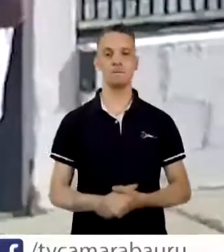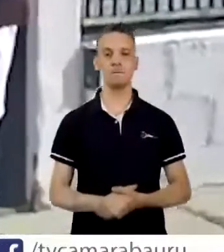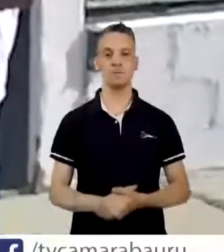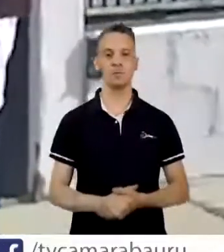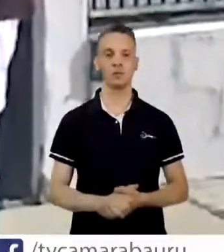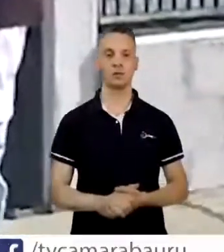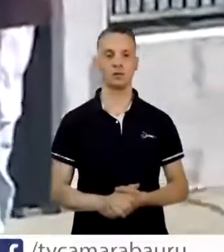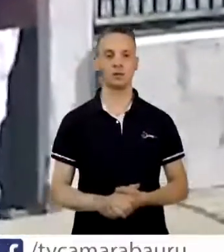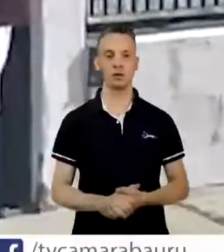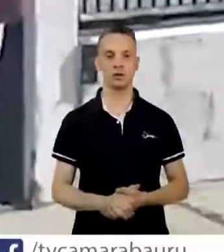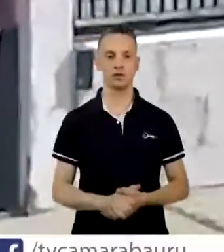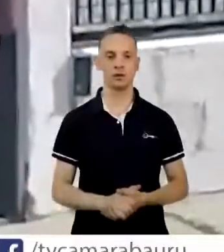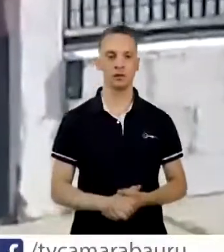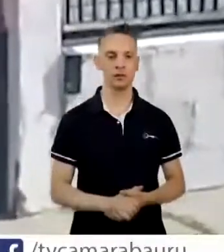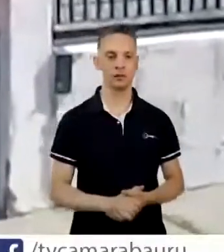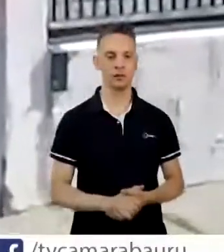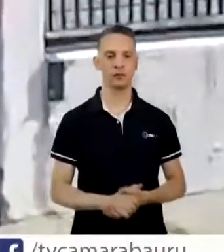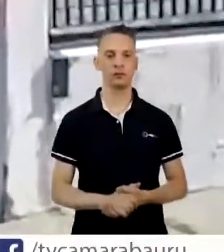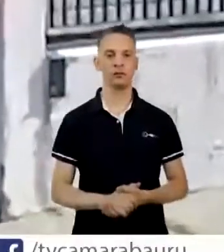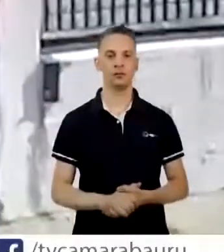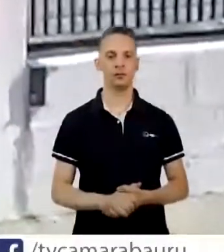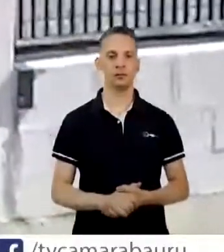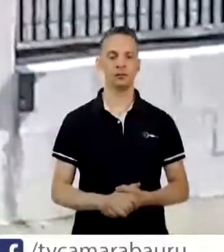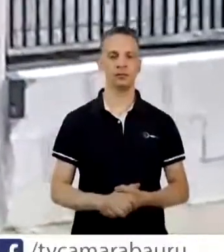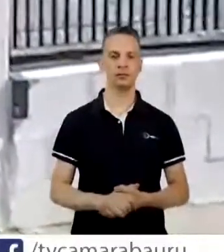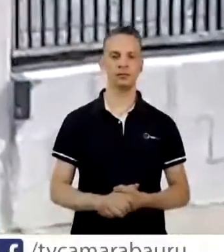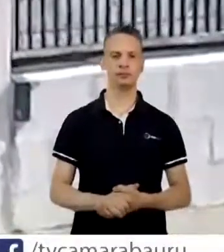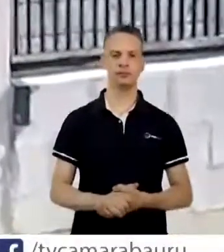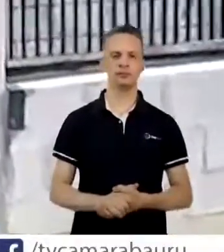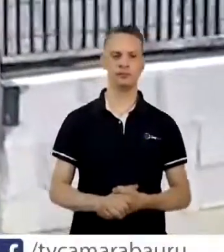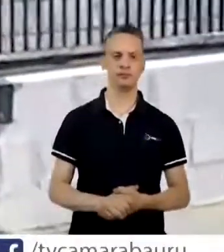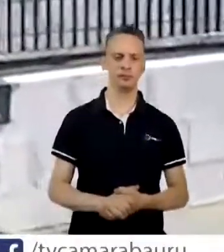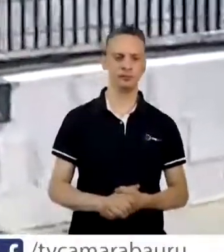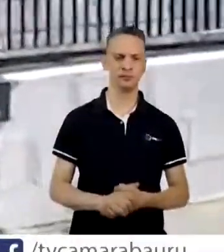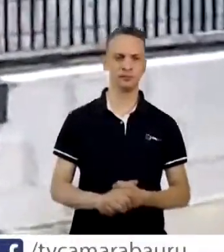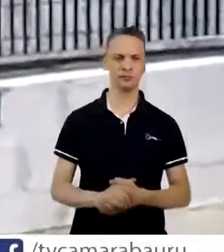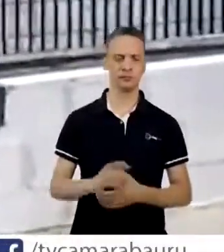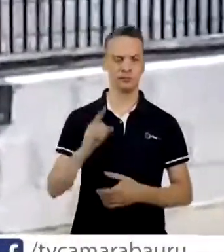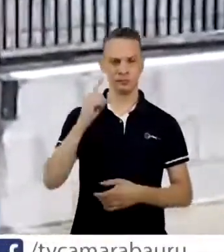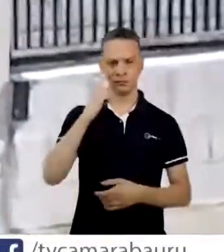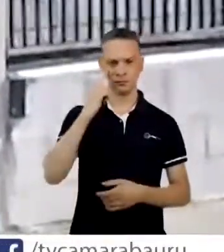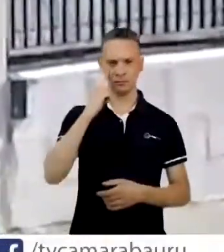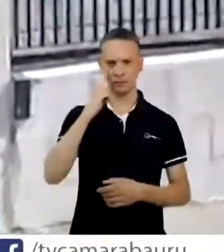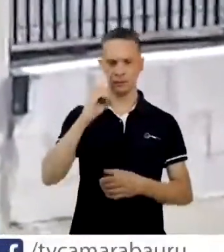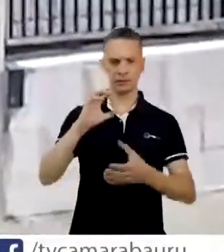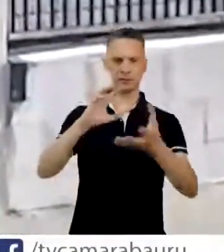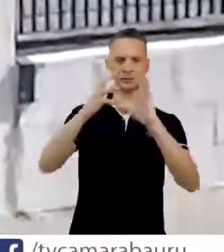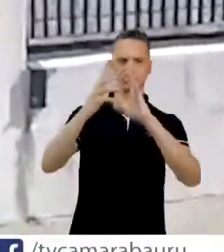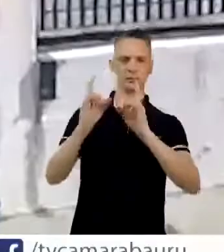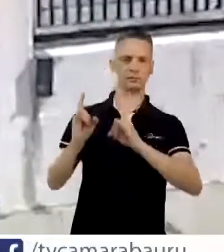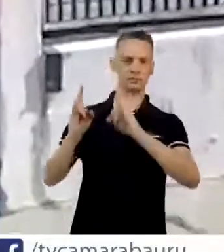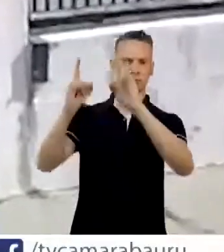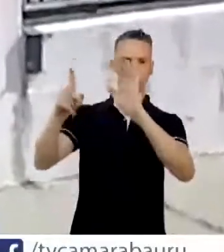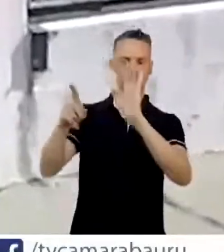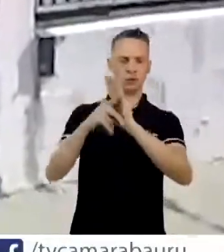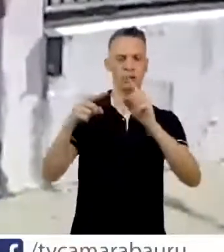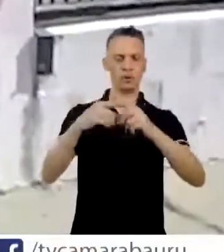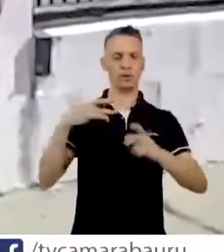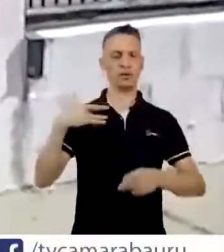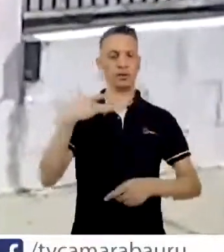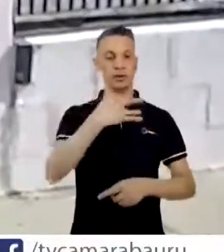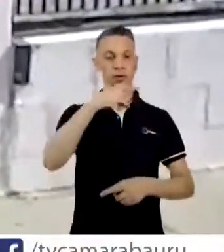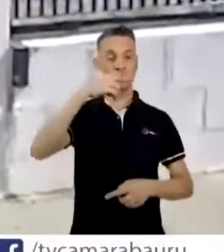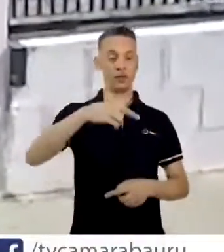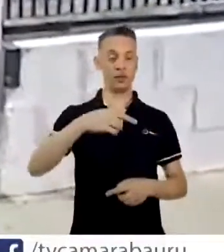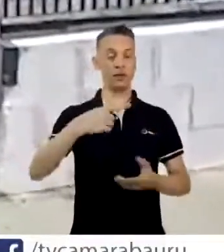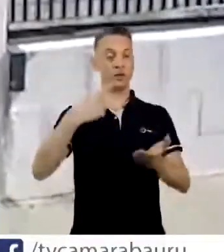casa. A desse prédio aqui, que presta um serviço importante na saúde pública dessa região da cidade, é um compromisso antigo que nós tínhamos aqui,